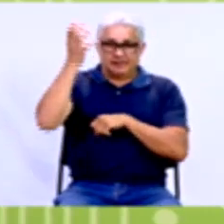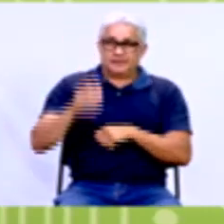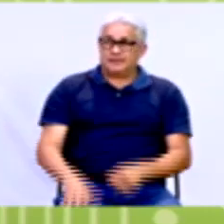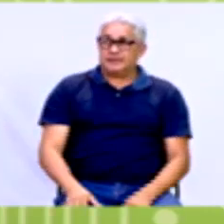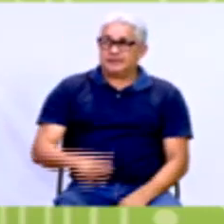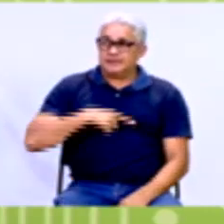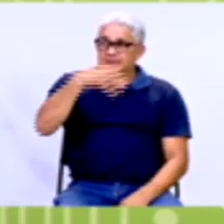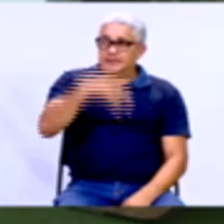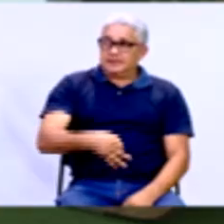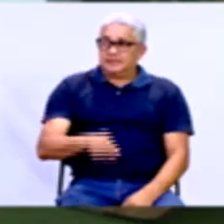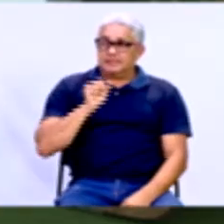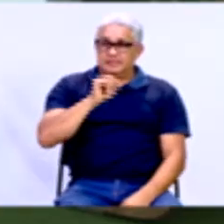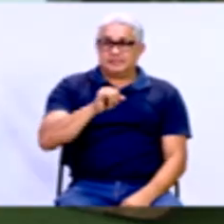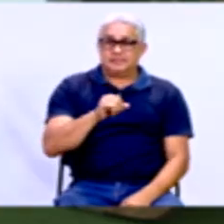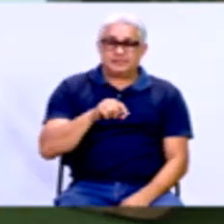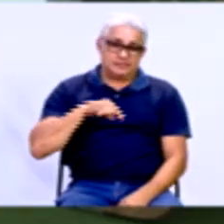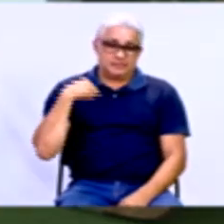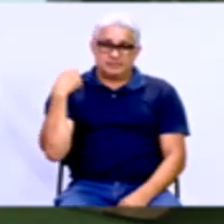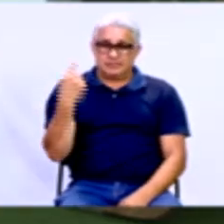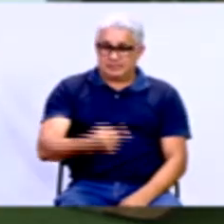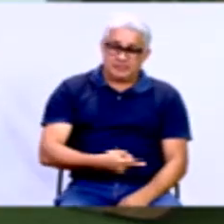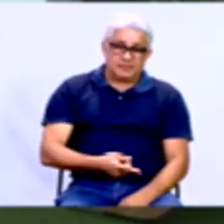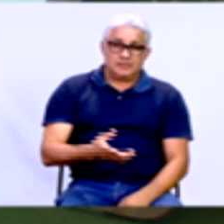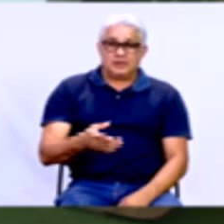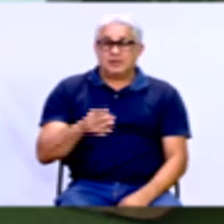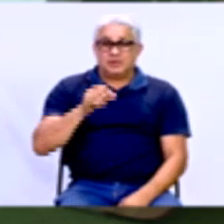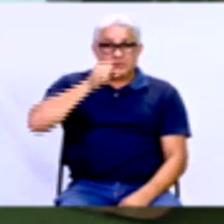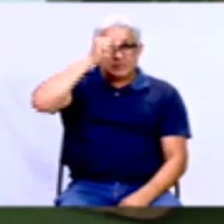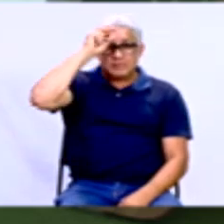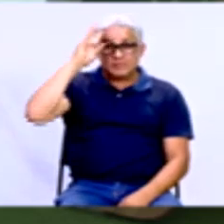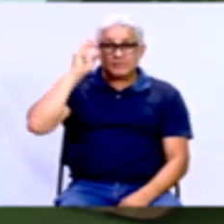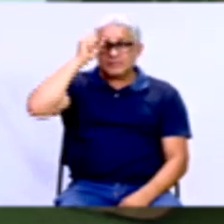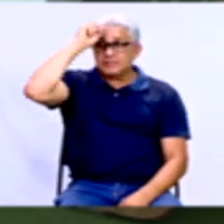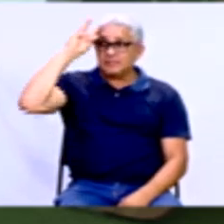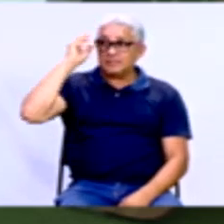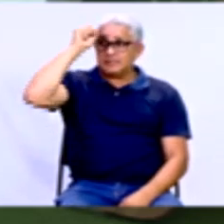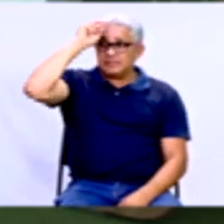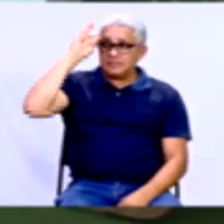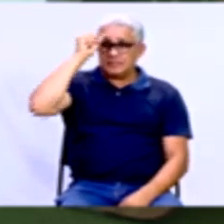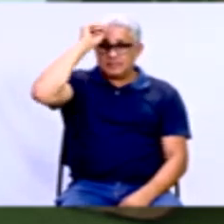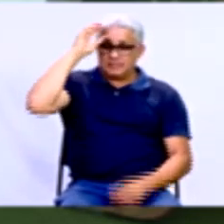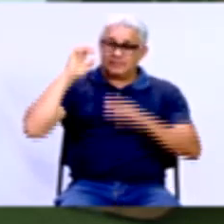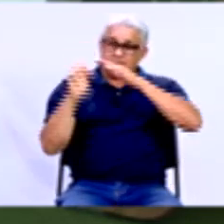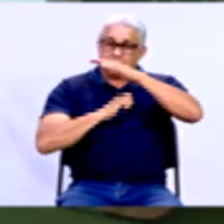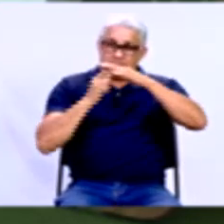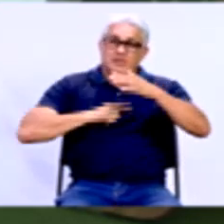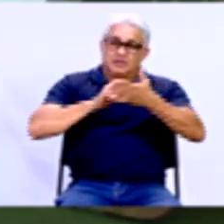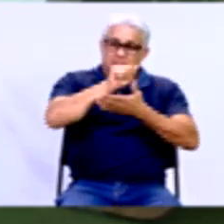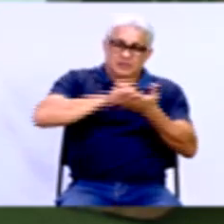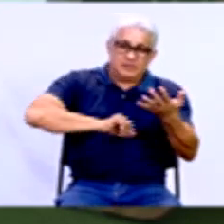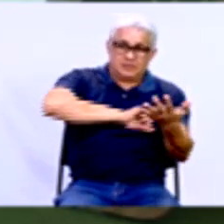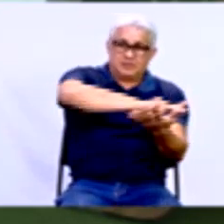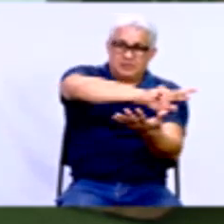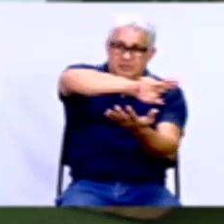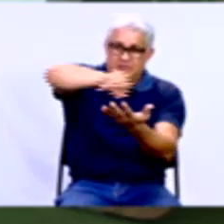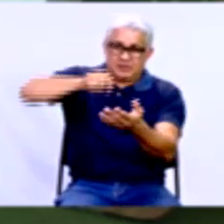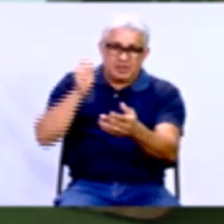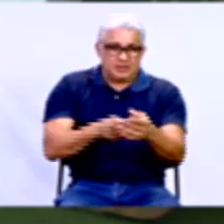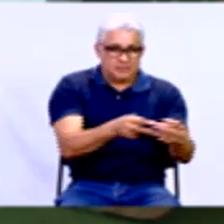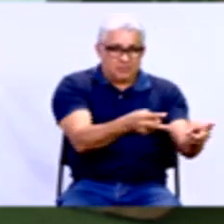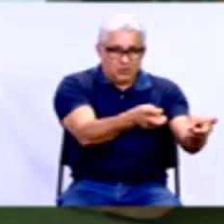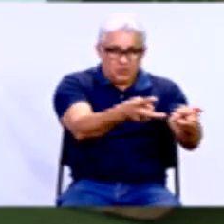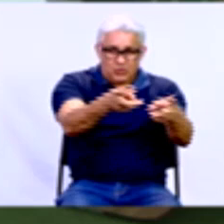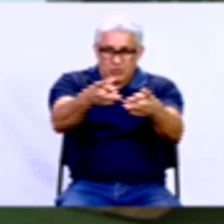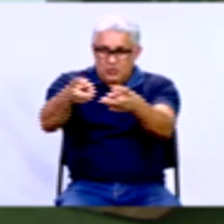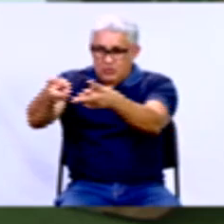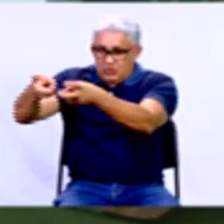Com certeza. Se nós levarmos em consideração que no dia a dia de uma empresa ela tem uma série de atividades que podem ser mapeadas, que podem ser